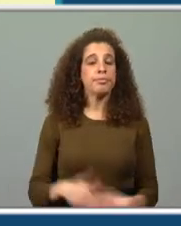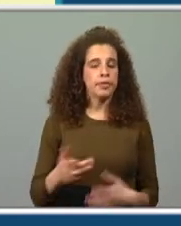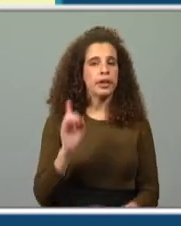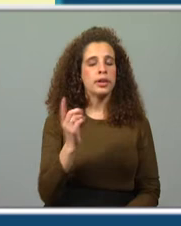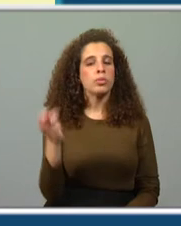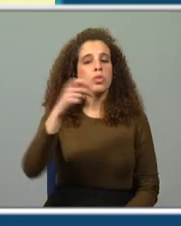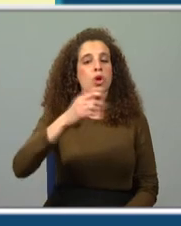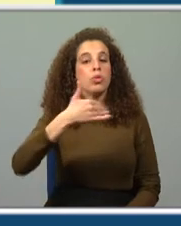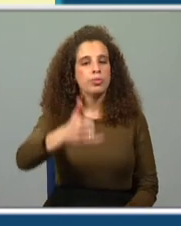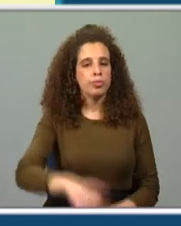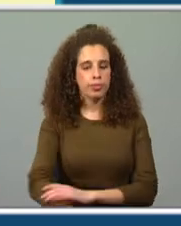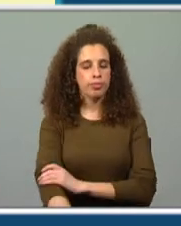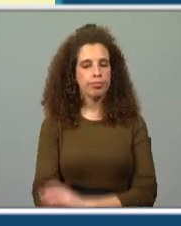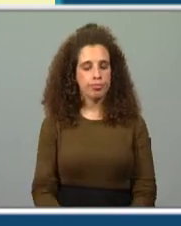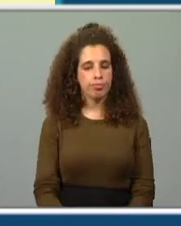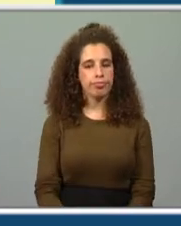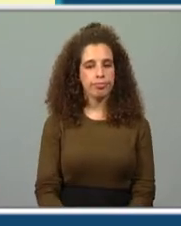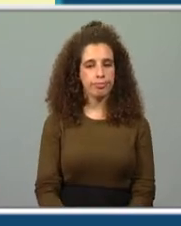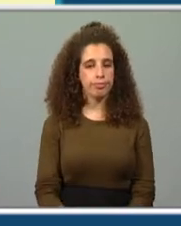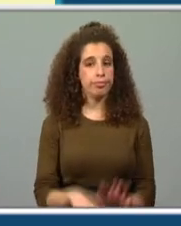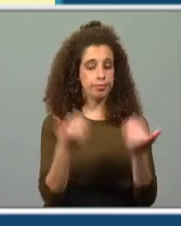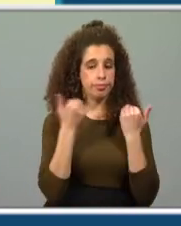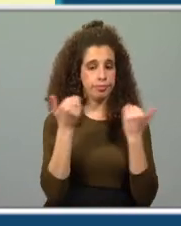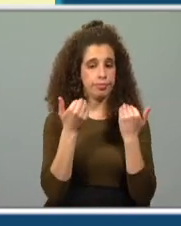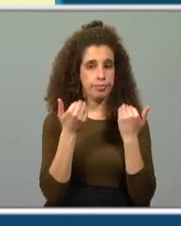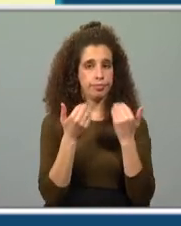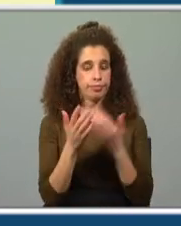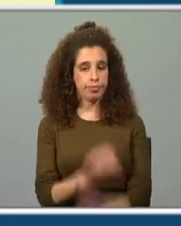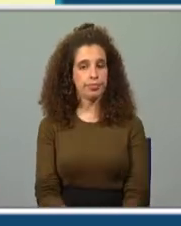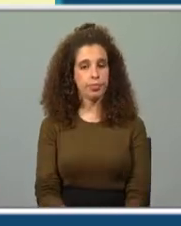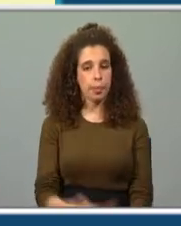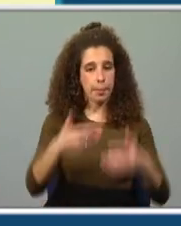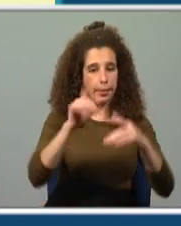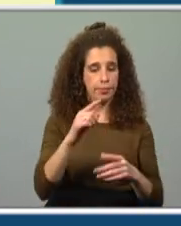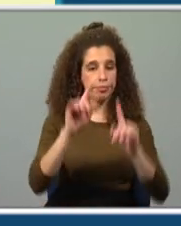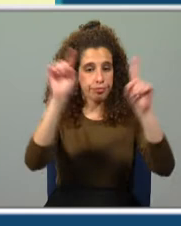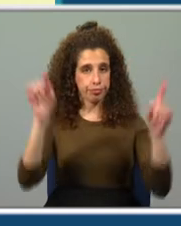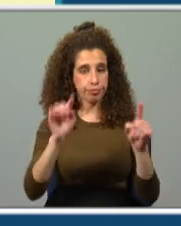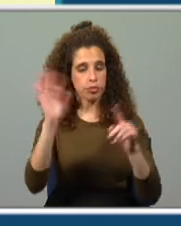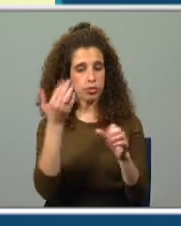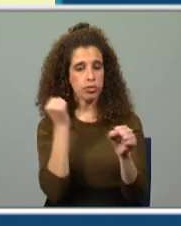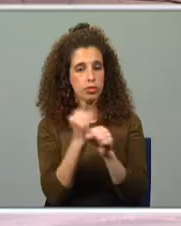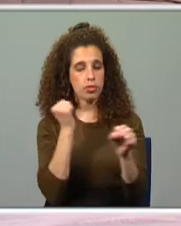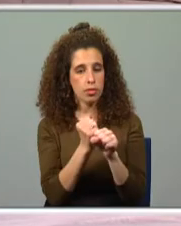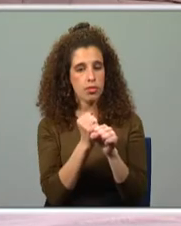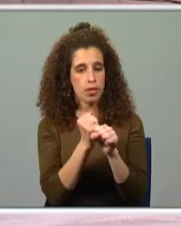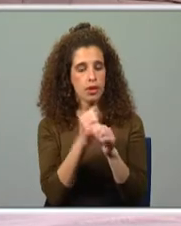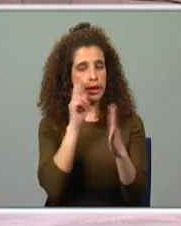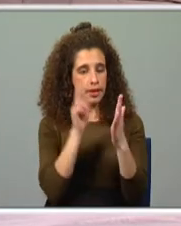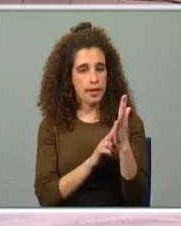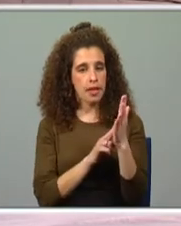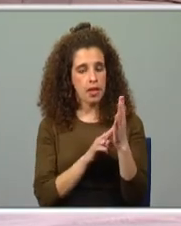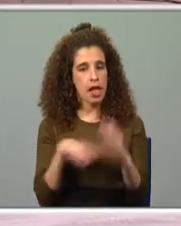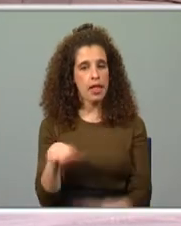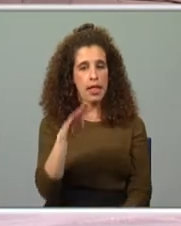que é que aconteceu a seguir? Temos as indicações cênicas, já sabem que é aquilo que está entre parênteses e quando estamos a ler o texto dramático